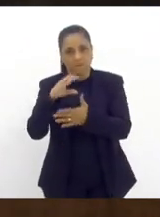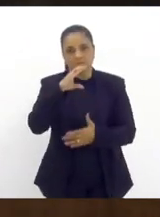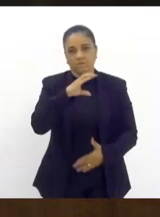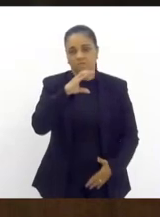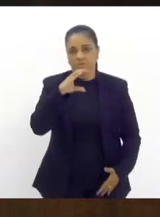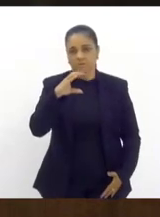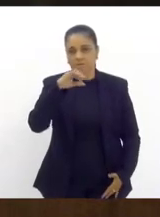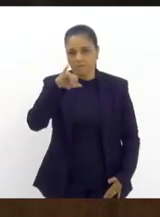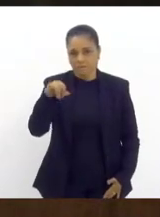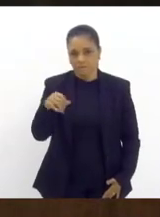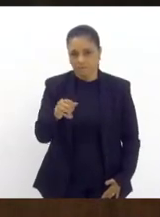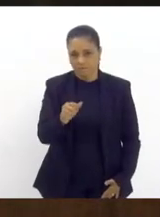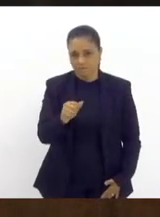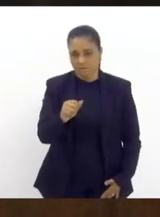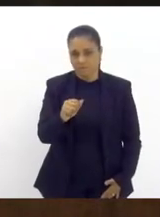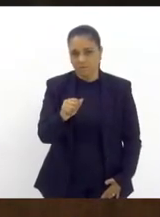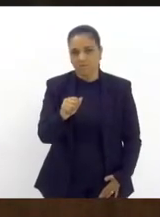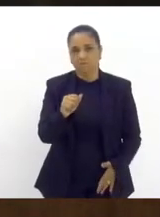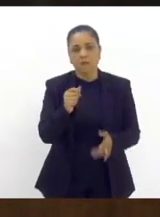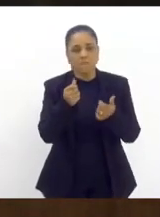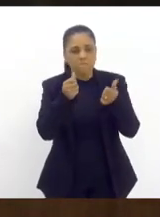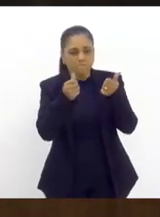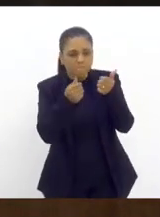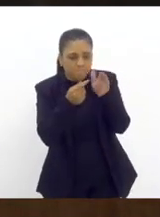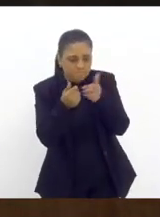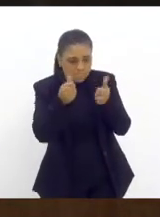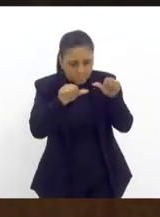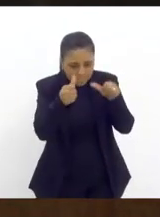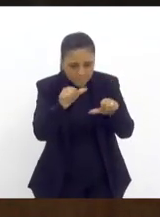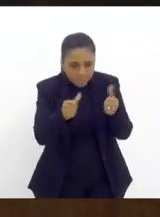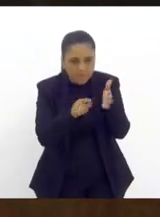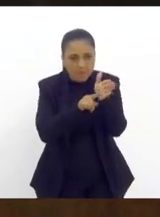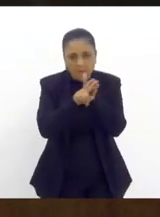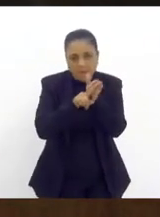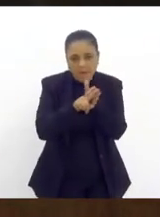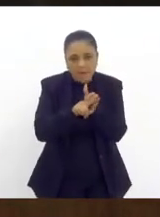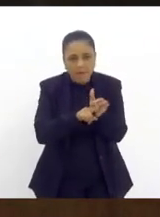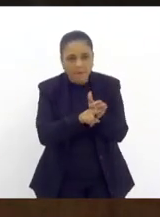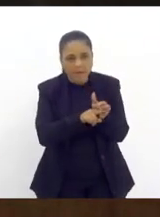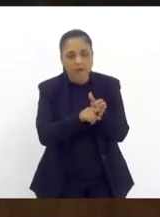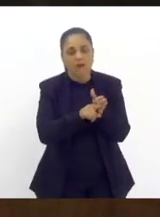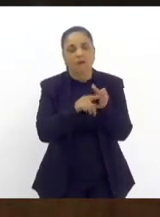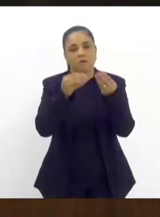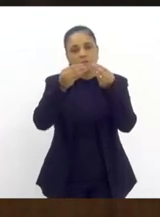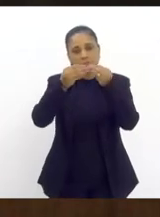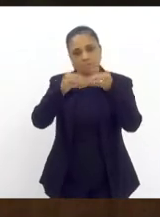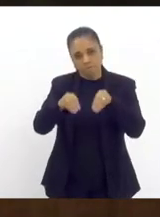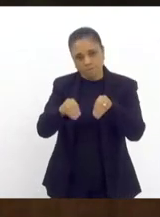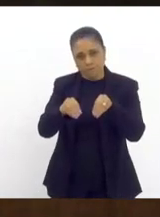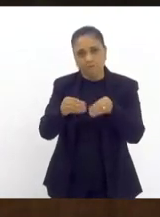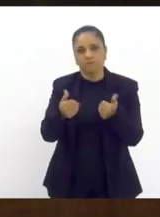ccj para examinar a hipótese de prejudicabilidade